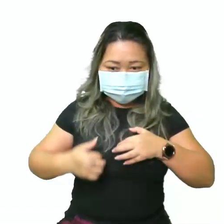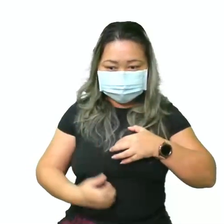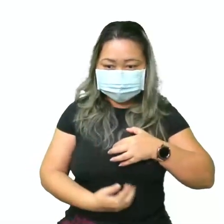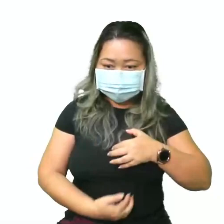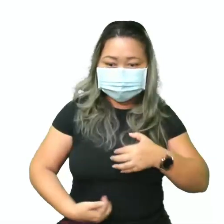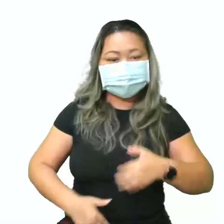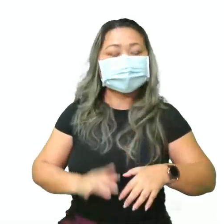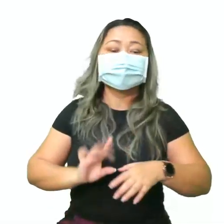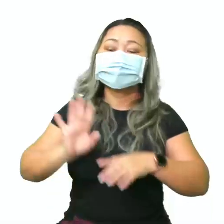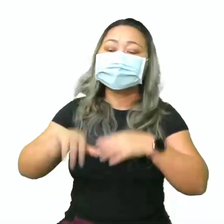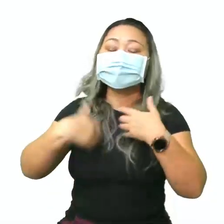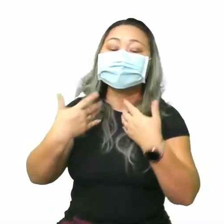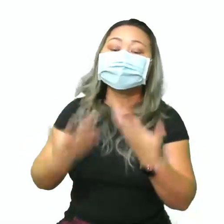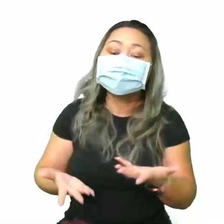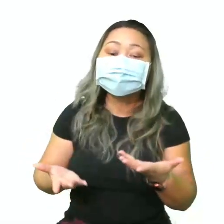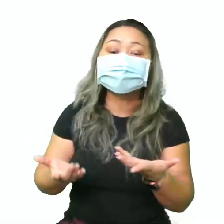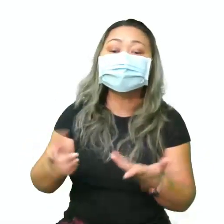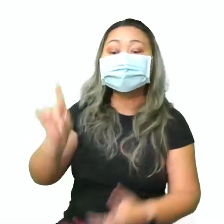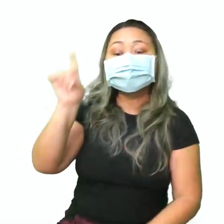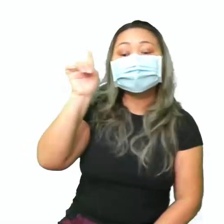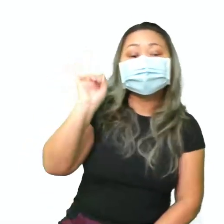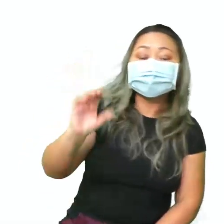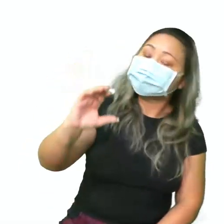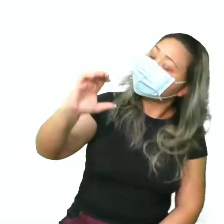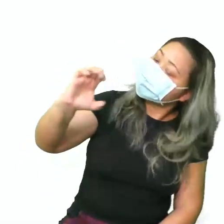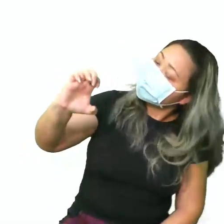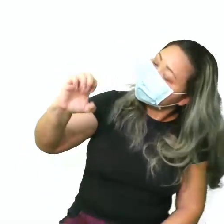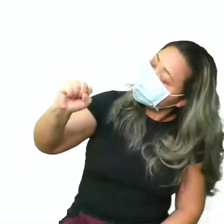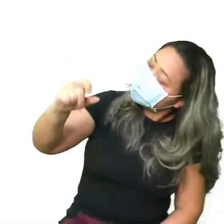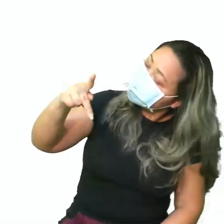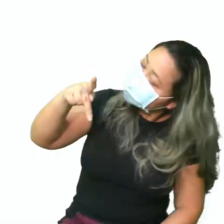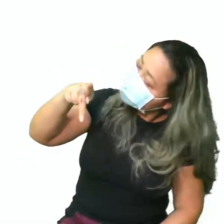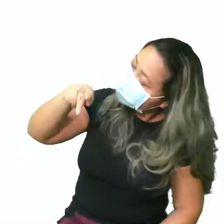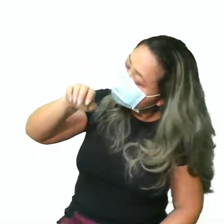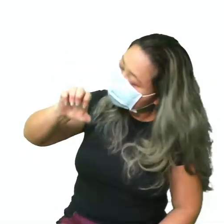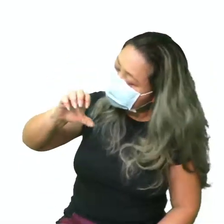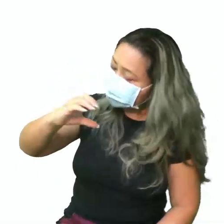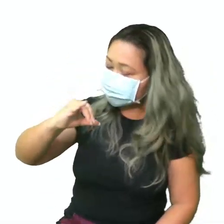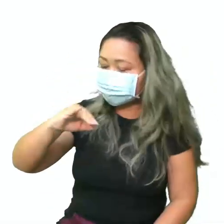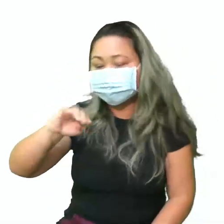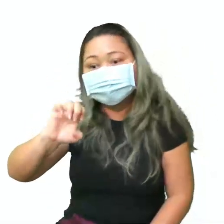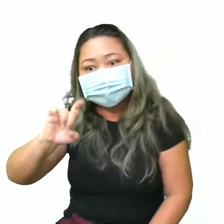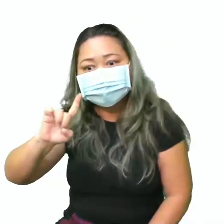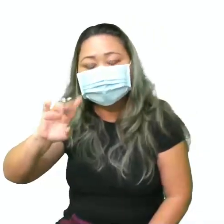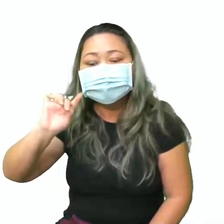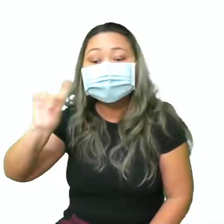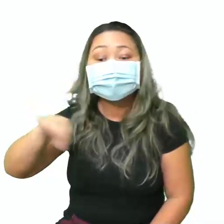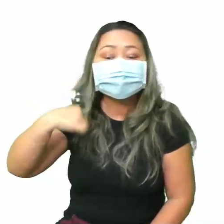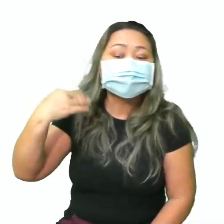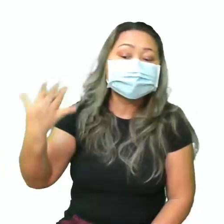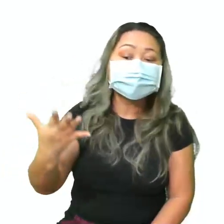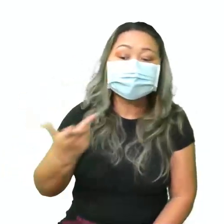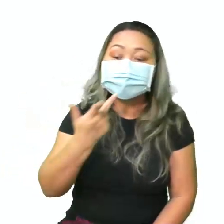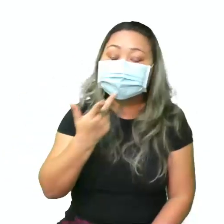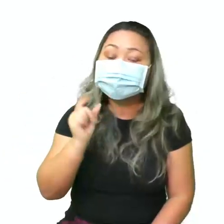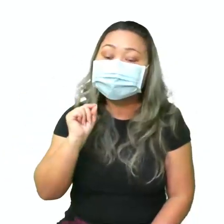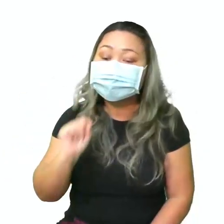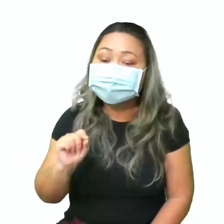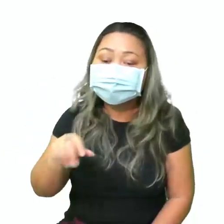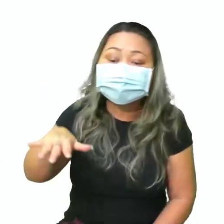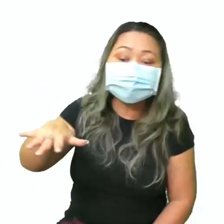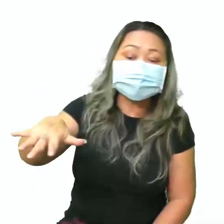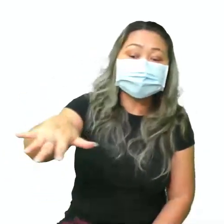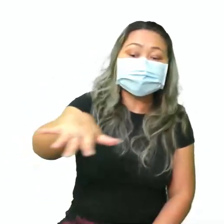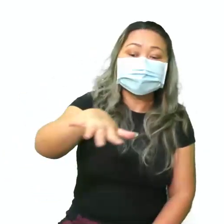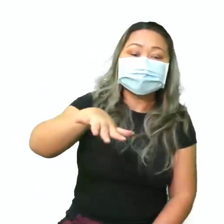o esôfago, por onde todo o bolo alimentar vai chegar até o estômago, O estômago, né, com as suas divisões,